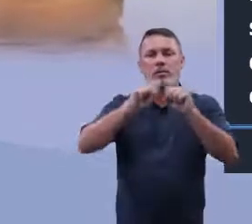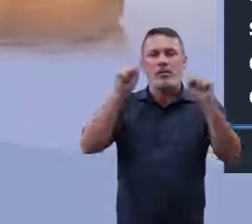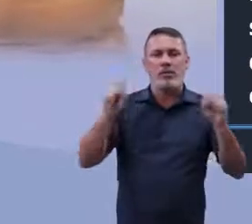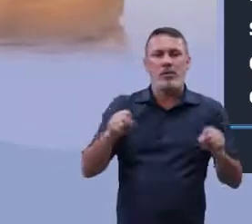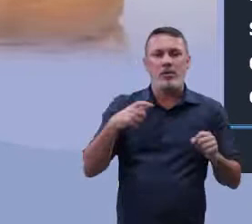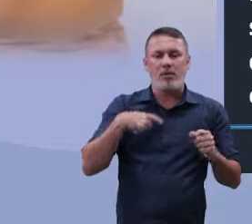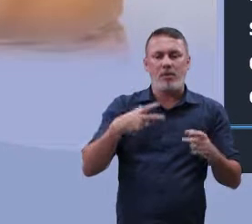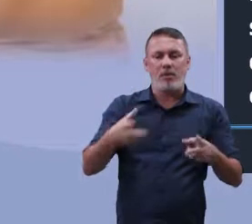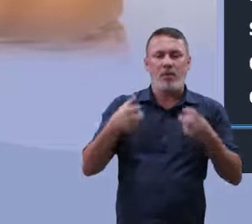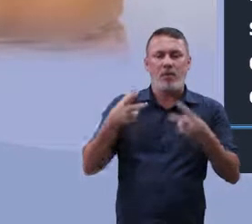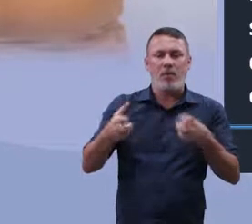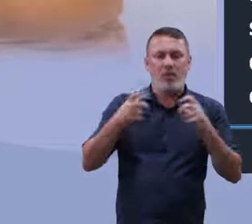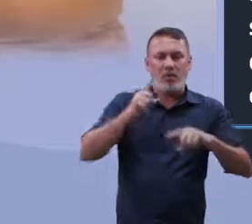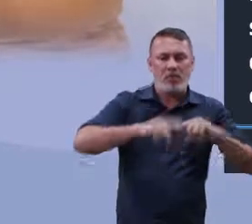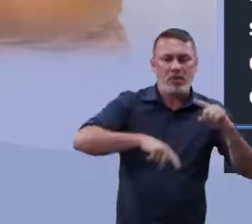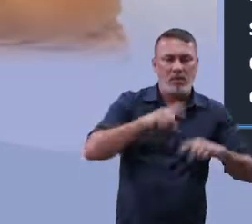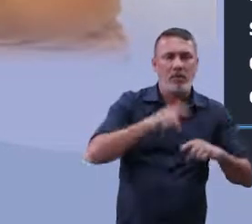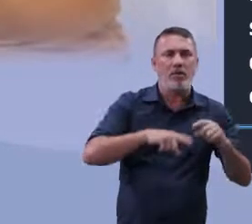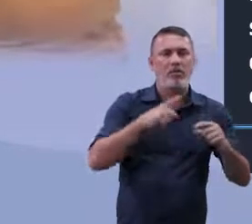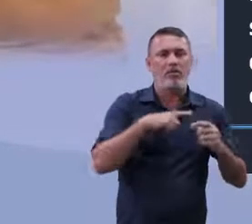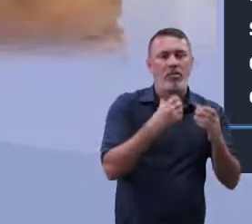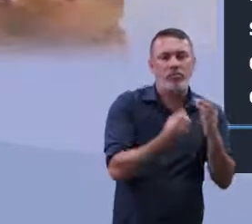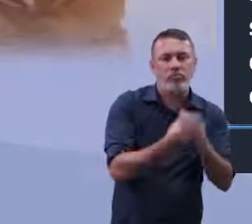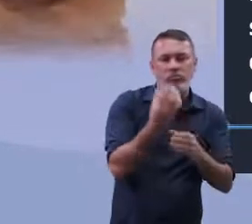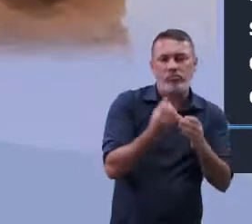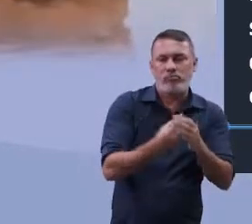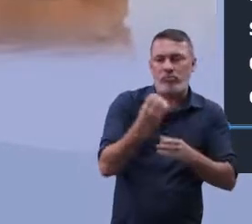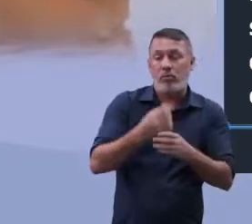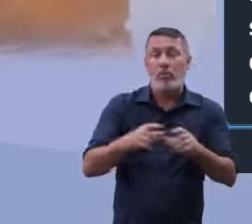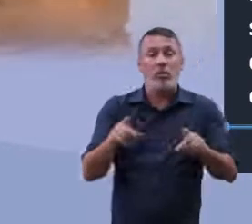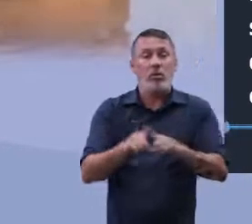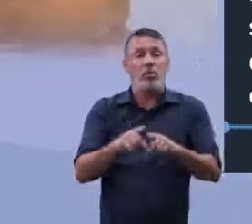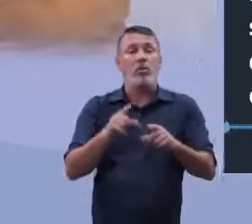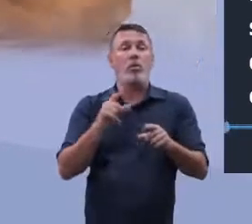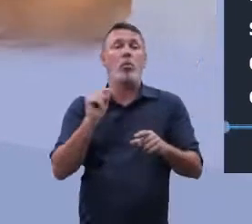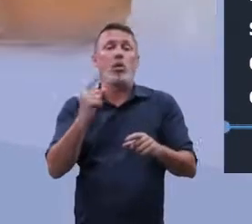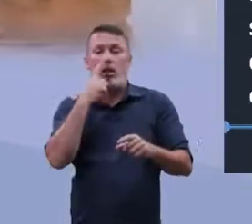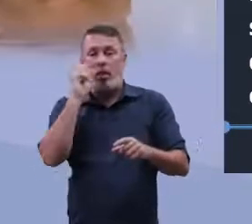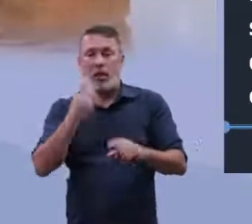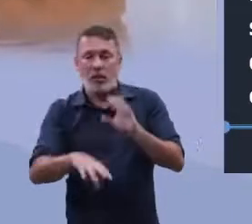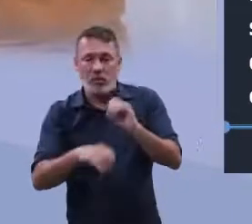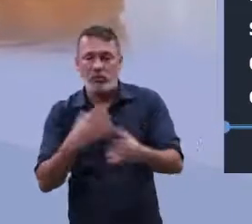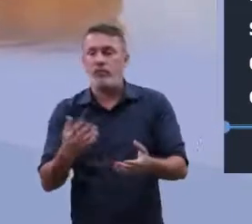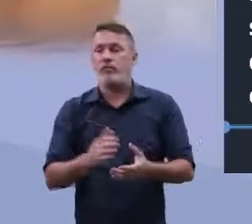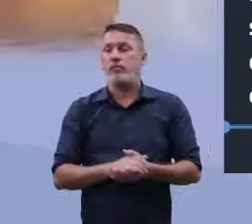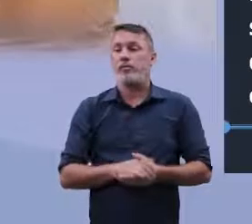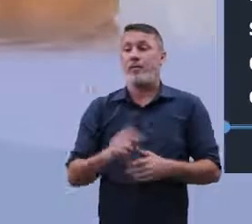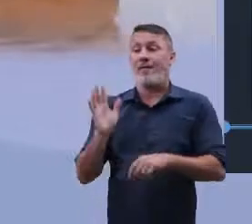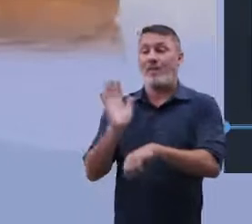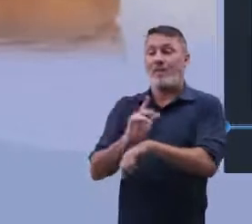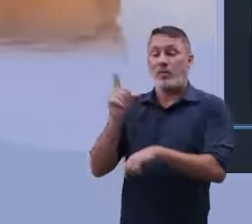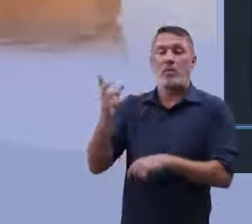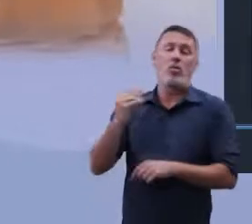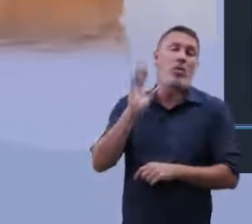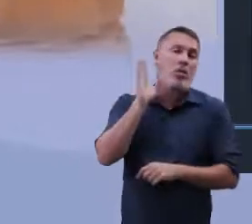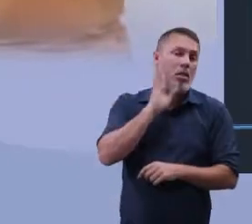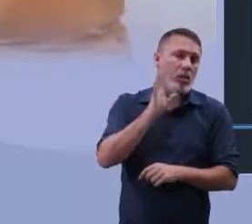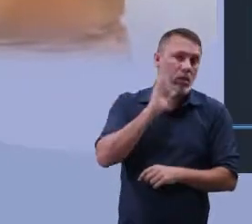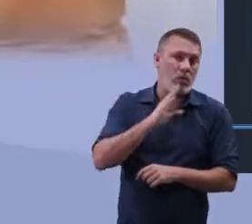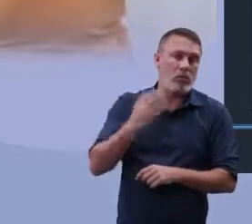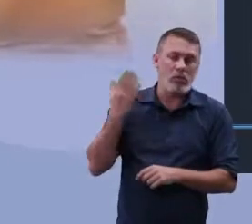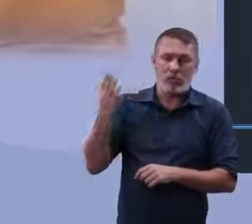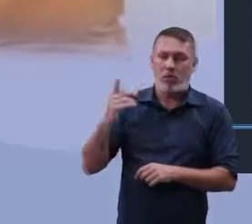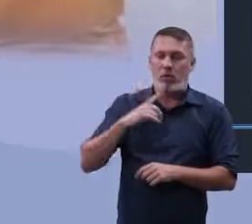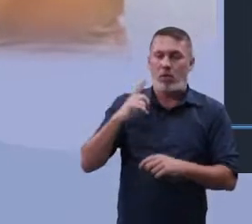da matéria-prima, a produção, até mesmo, né, o tratamento ou não do lixo. Tem esse filme